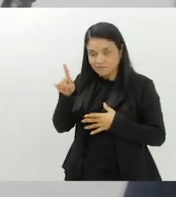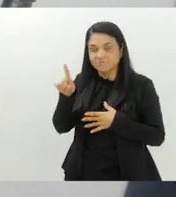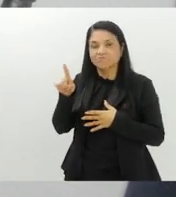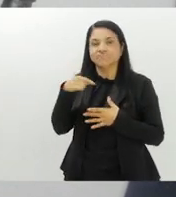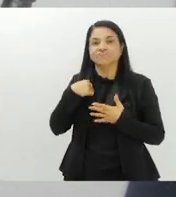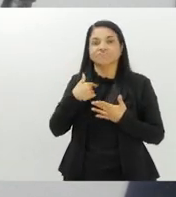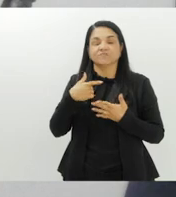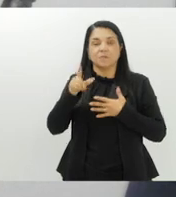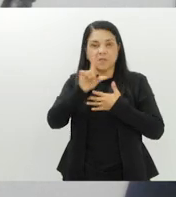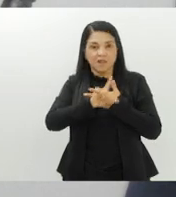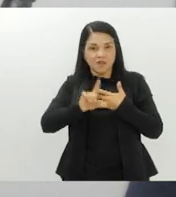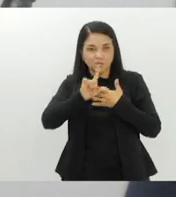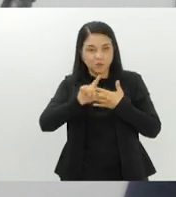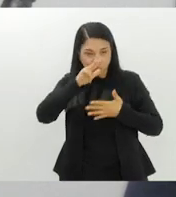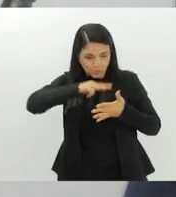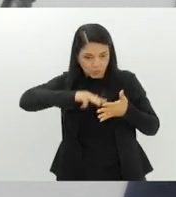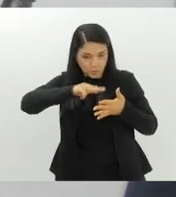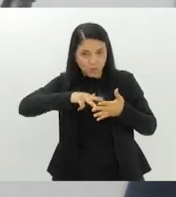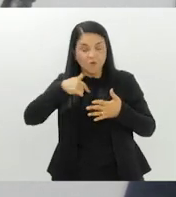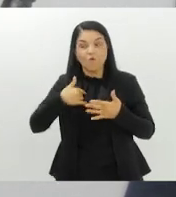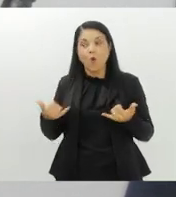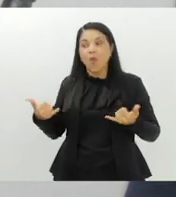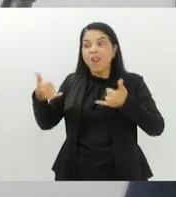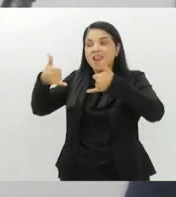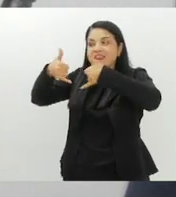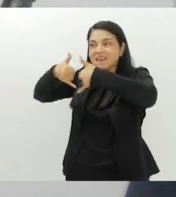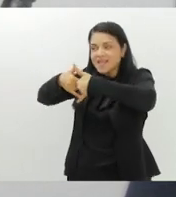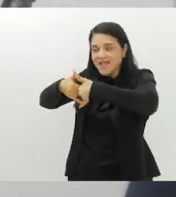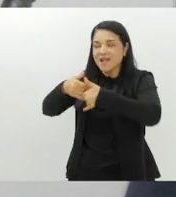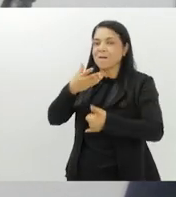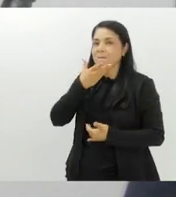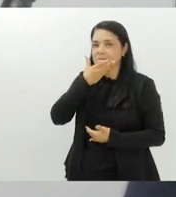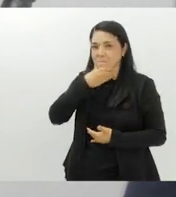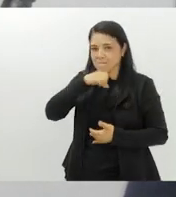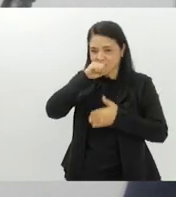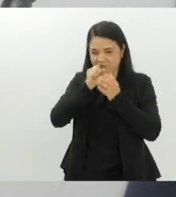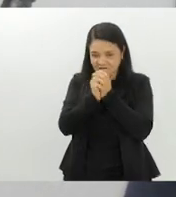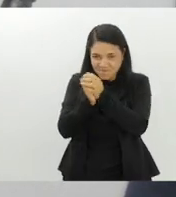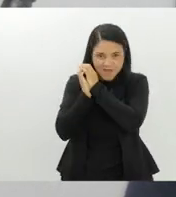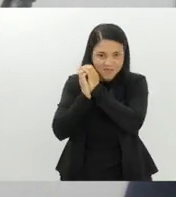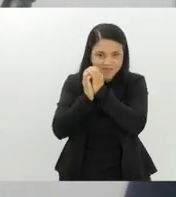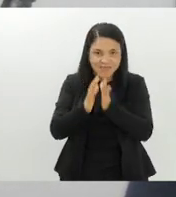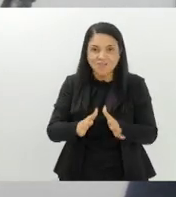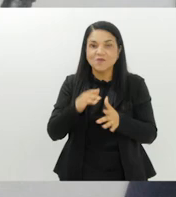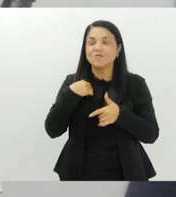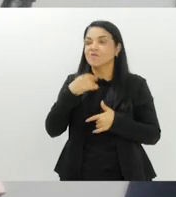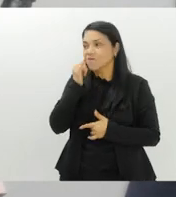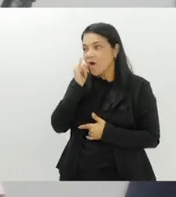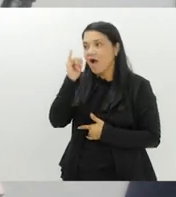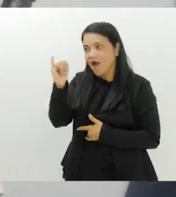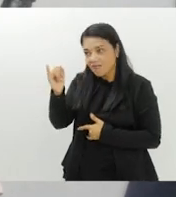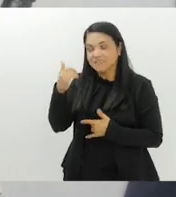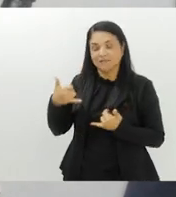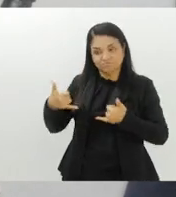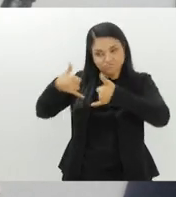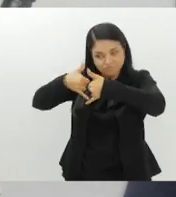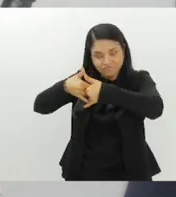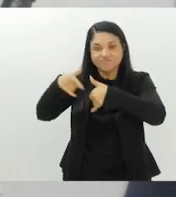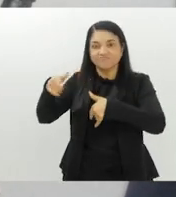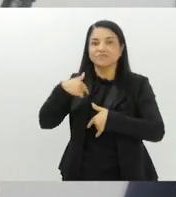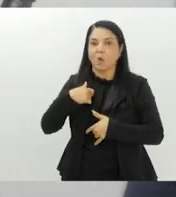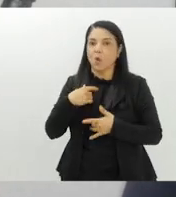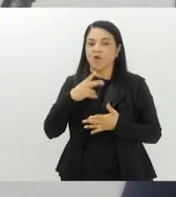gosto, eu vou te ligar, o pai Vaguinho, e vou dizer, Vaguinho, terminei minha leitura.